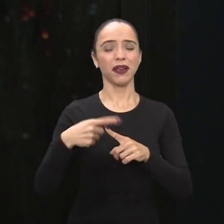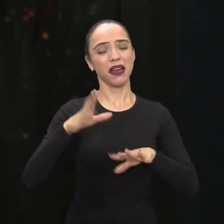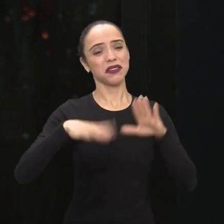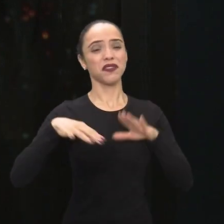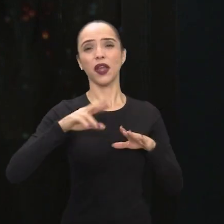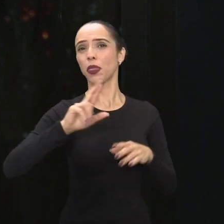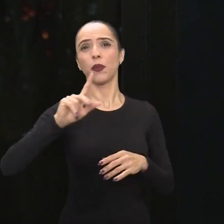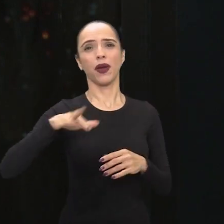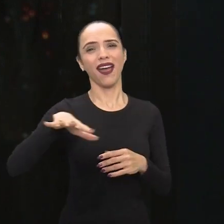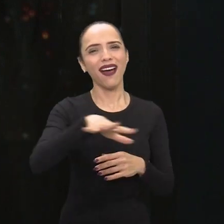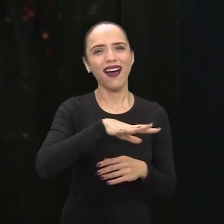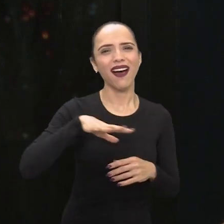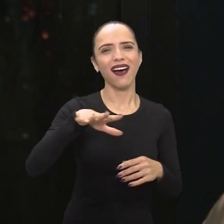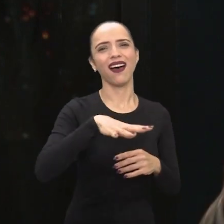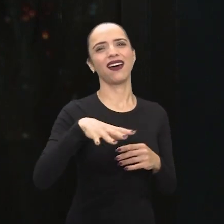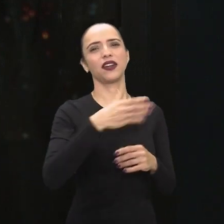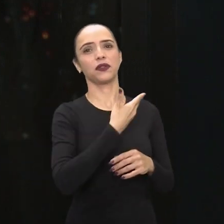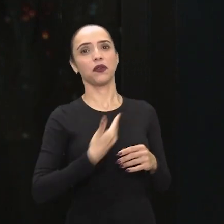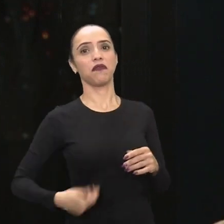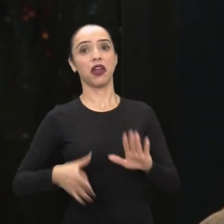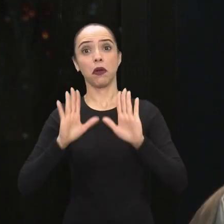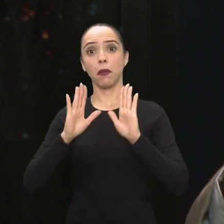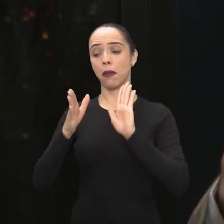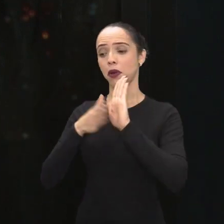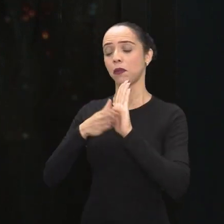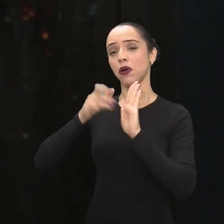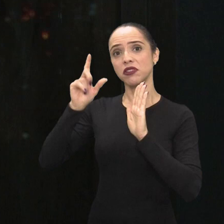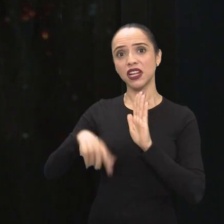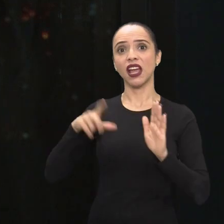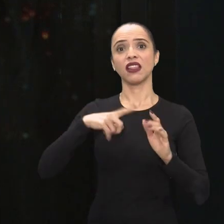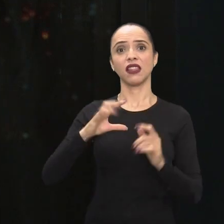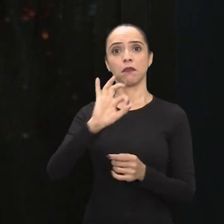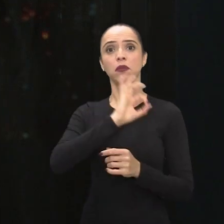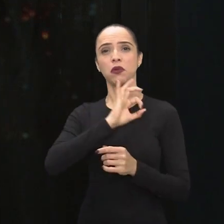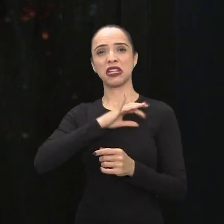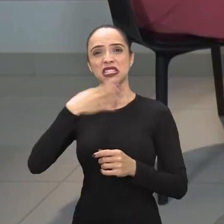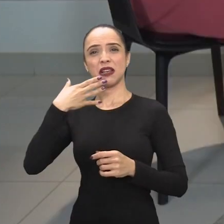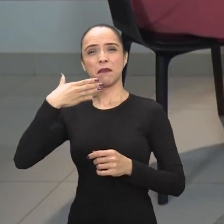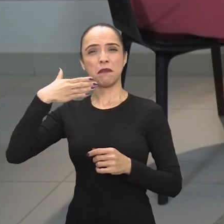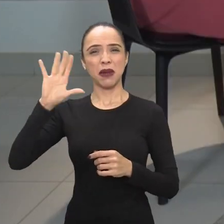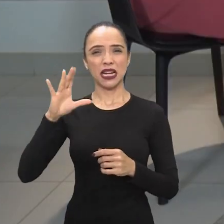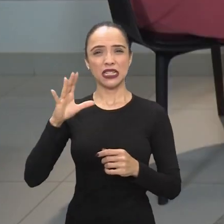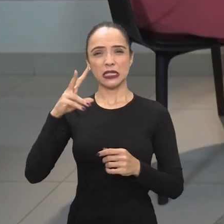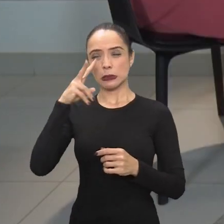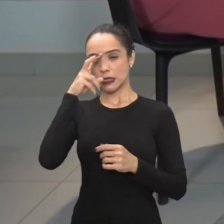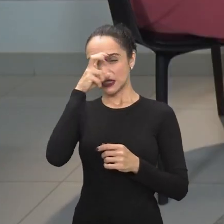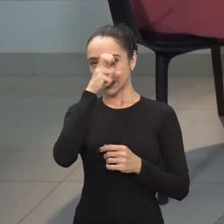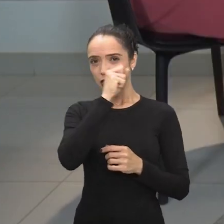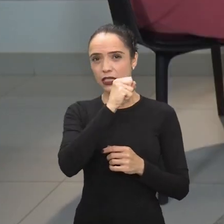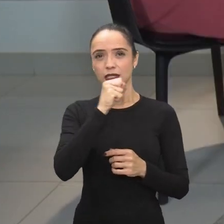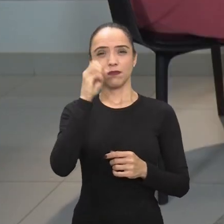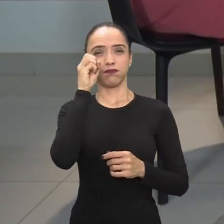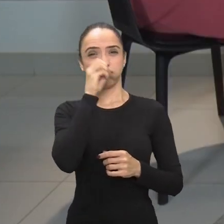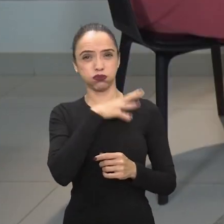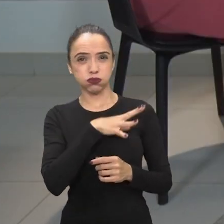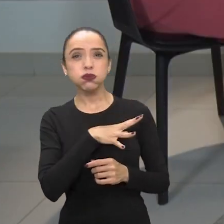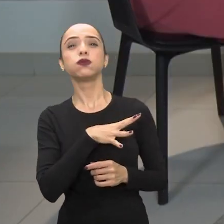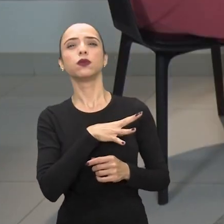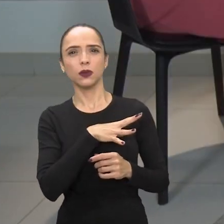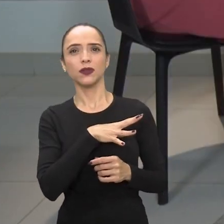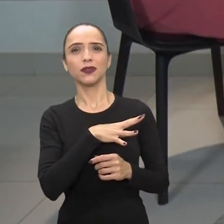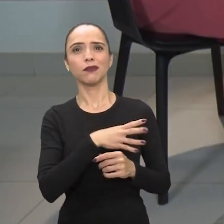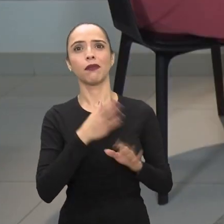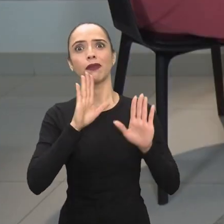do próprio governo mas de ter uma polícia endurecida do enfrentamento duro né fugindo muito de